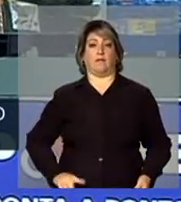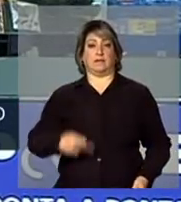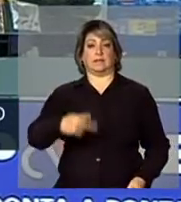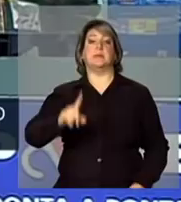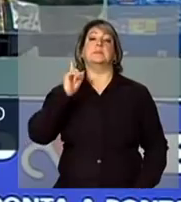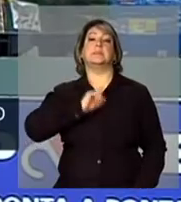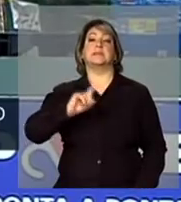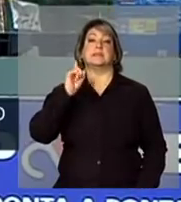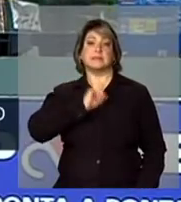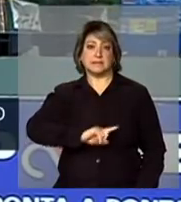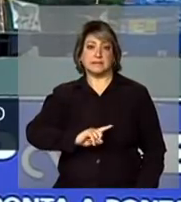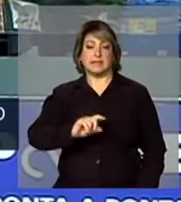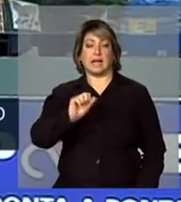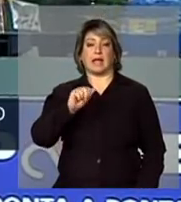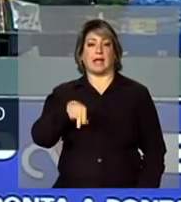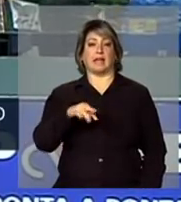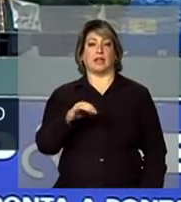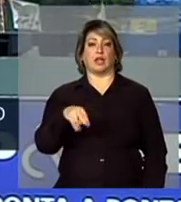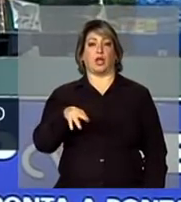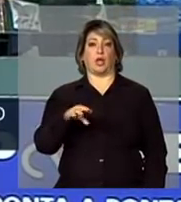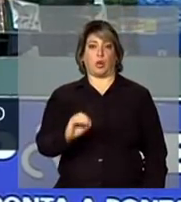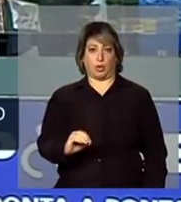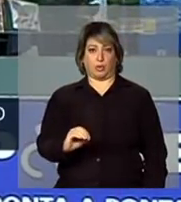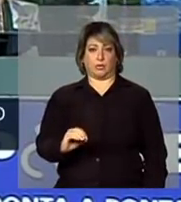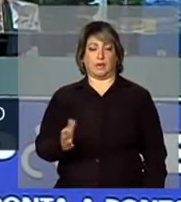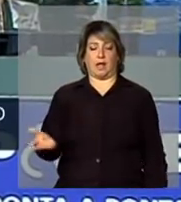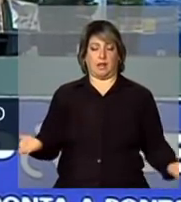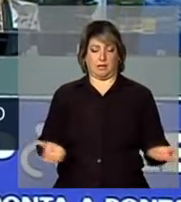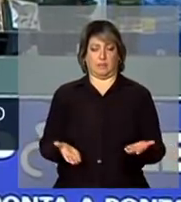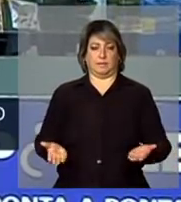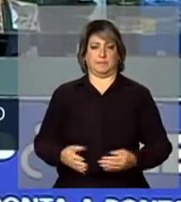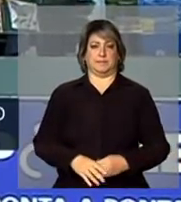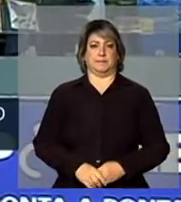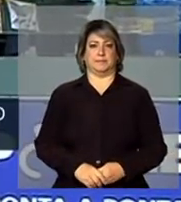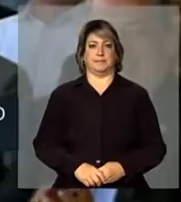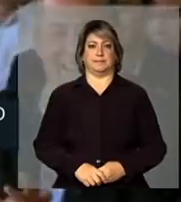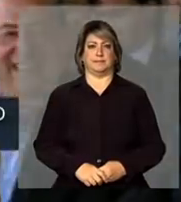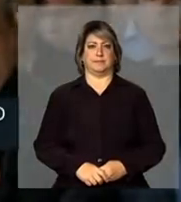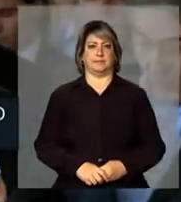Minas Gerais, Antônio Augusto Anastasia.